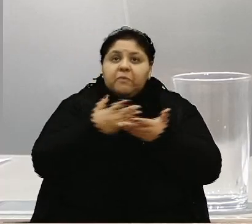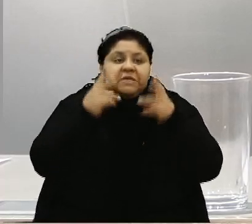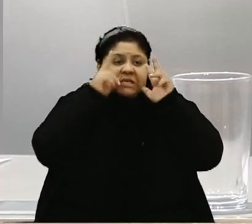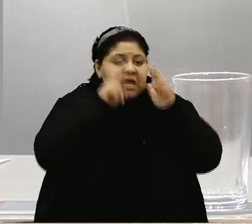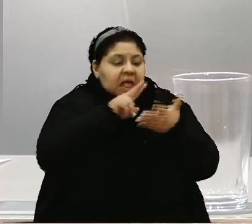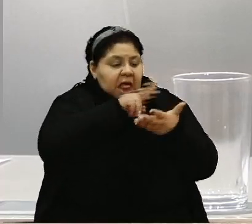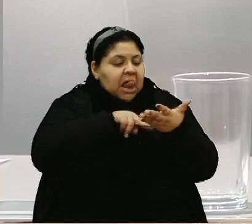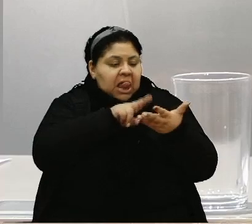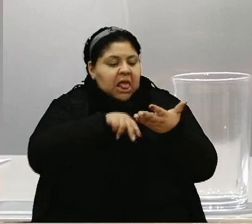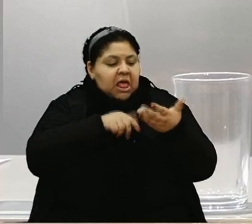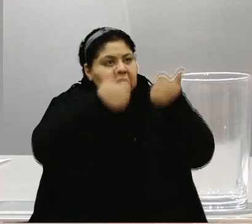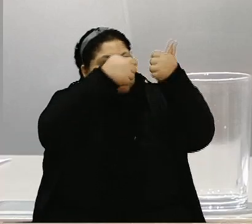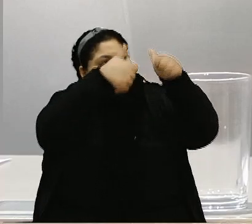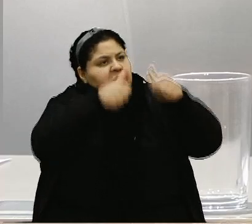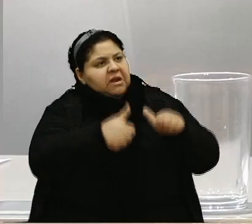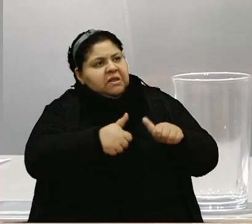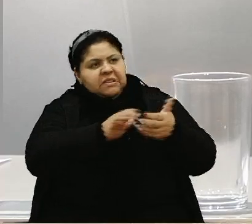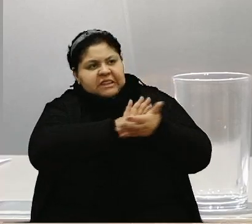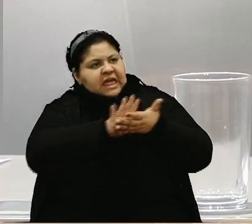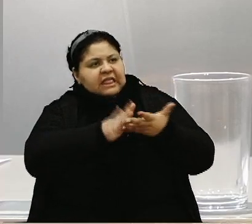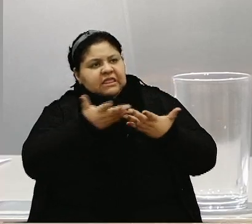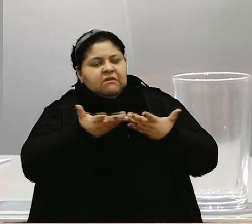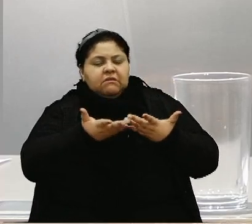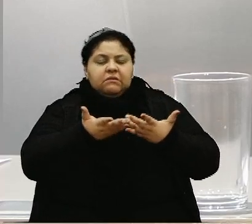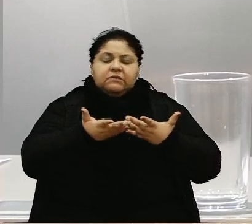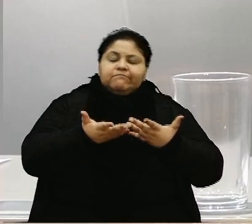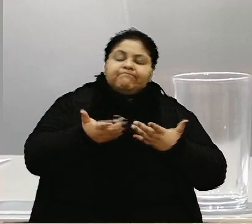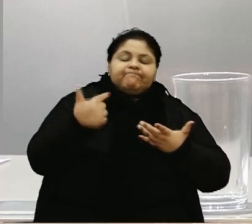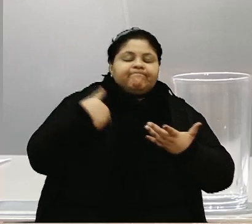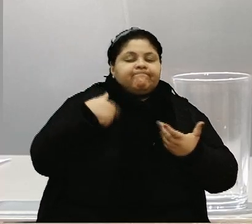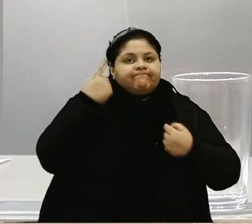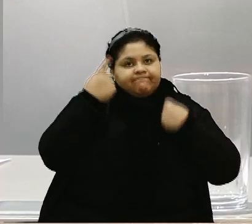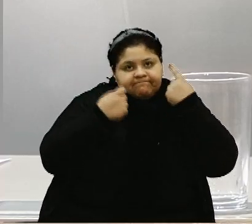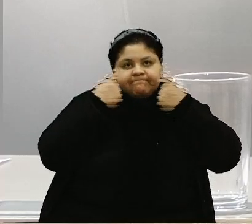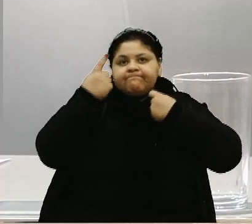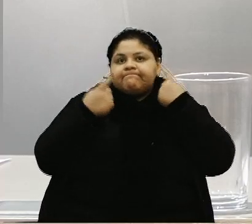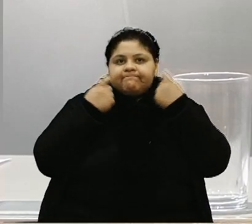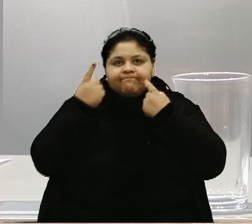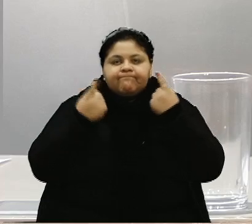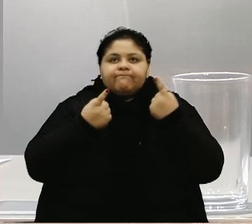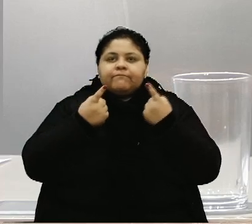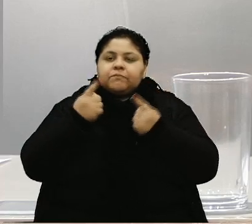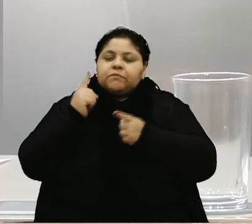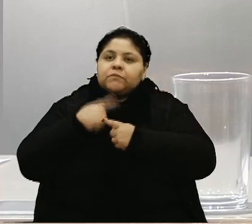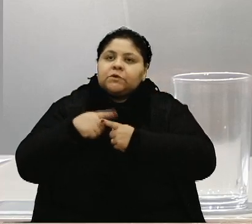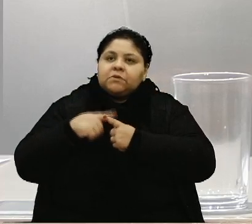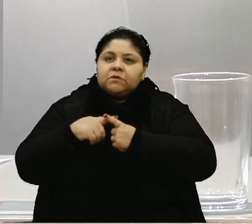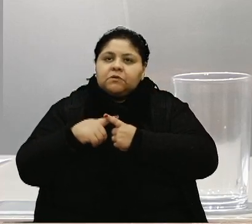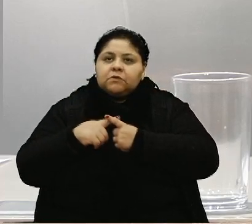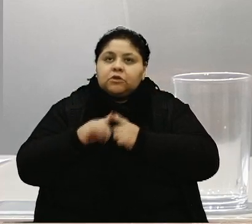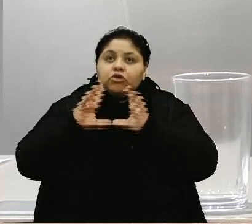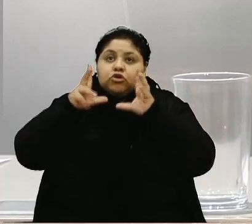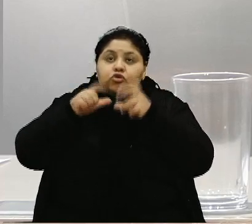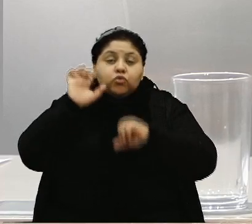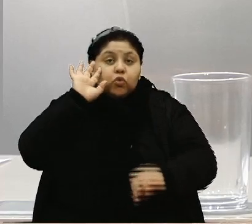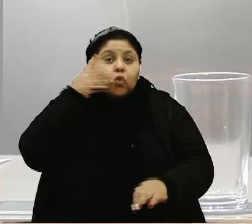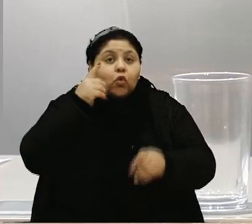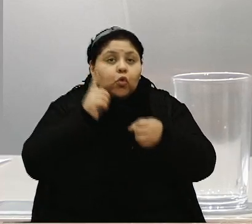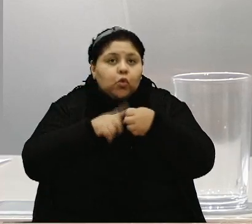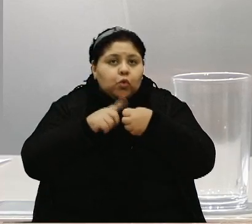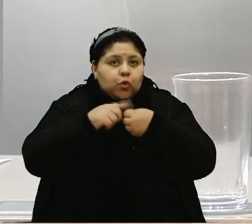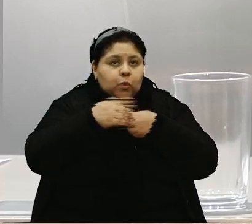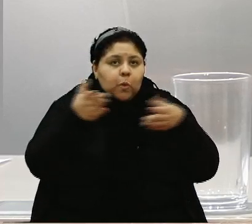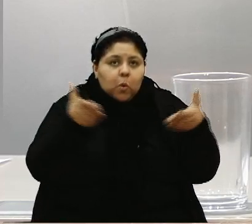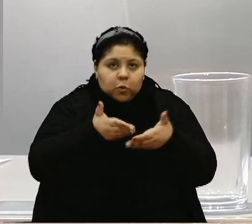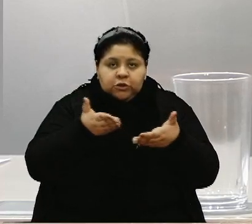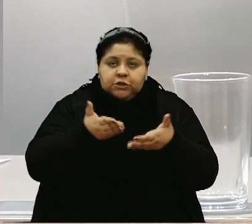no cartaz. Então, a senhora vereadora, eu fico preocupado, né, porque tudo que está acontecendo na cidade